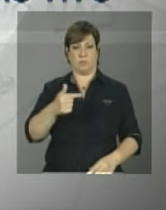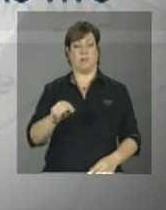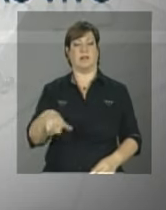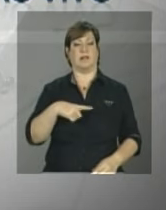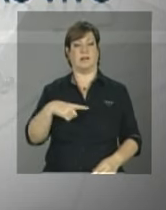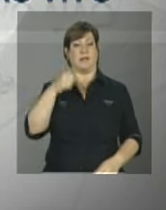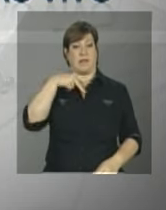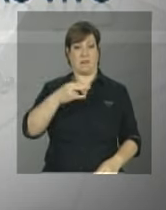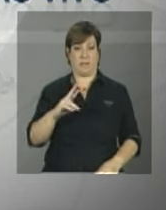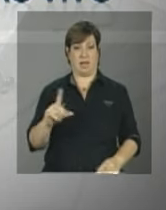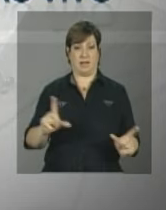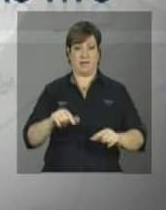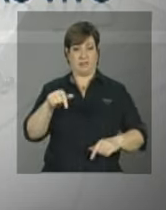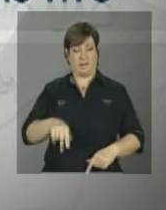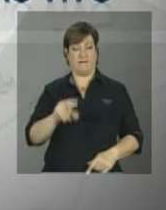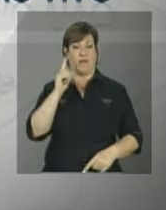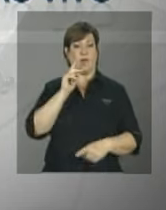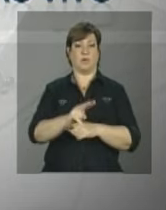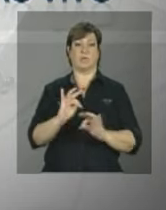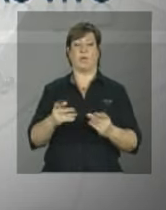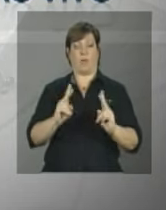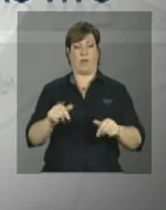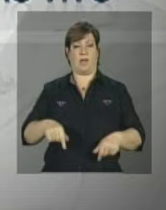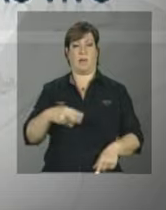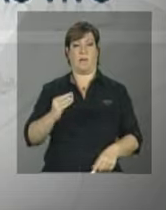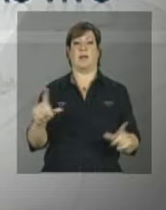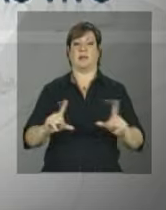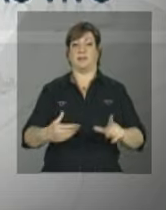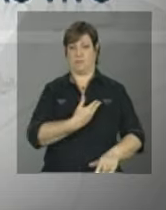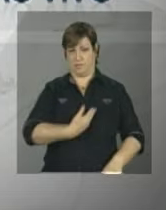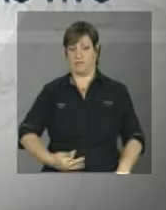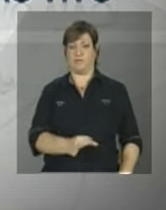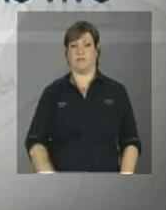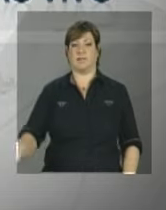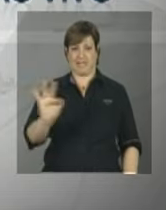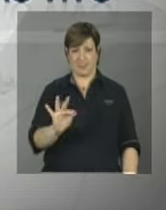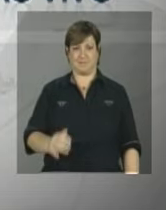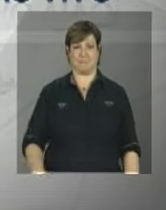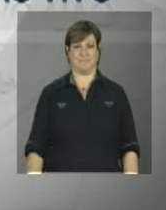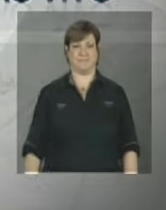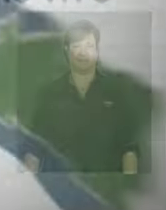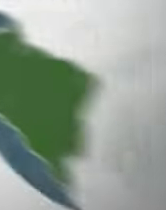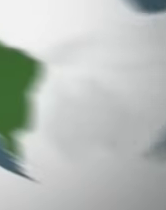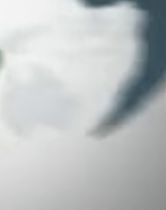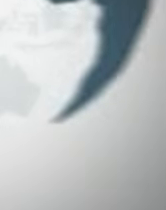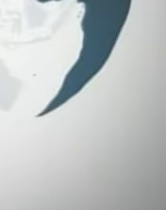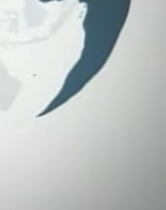NBR estará acompanhando tudo. Continue com a gente, NBR e a TV do Governo Federal.